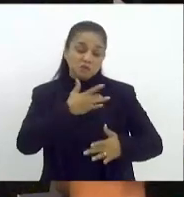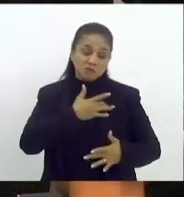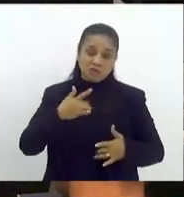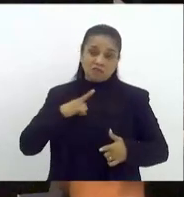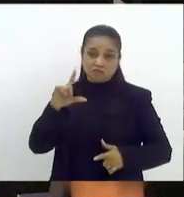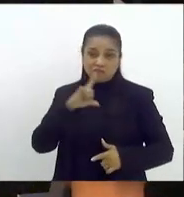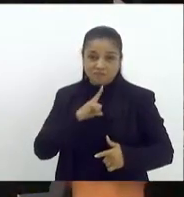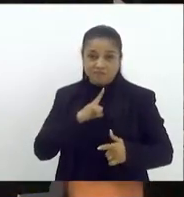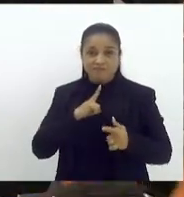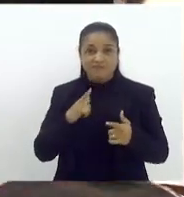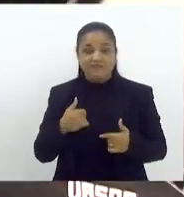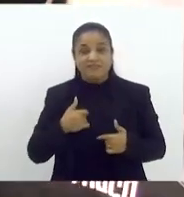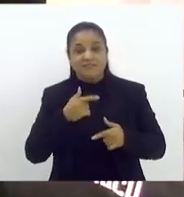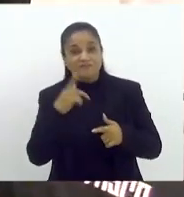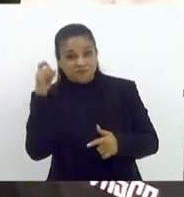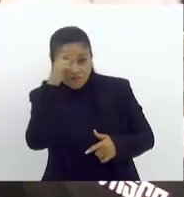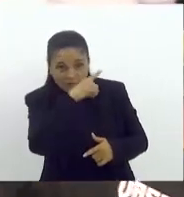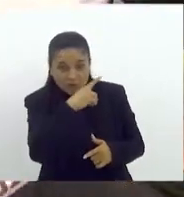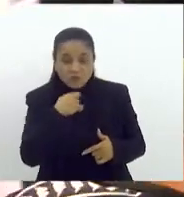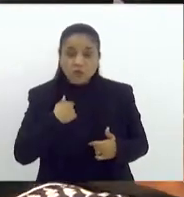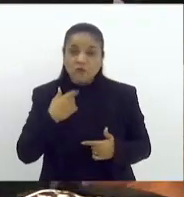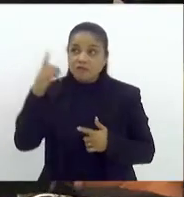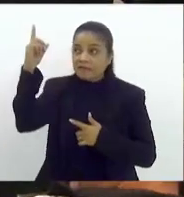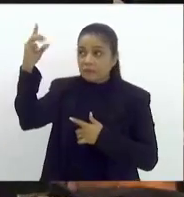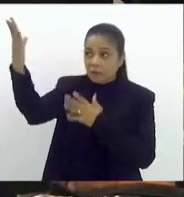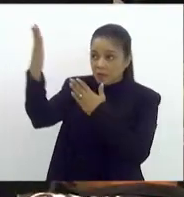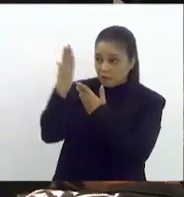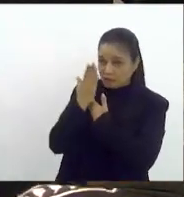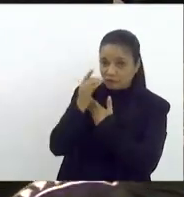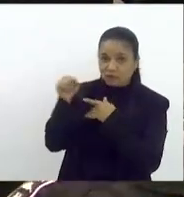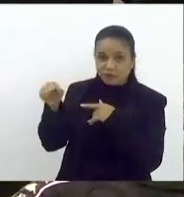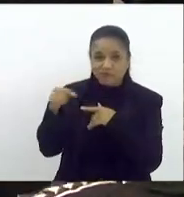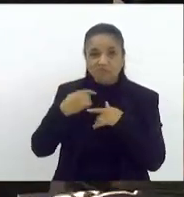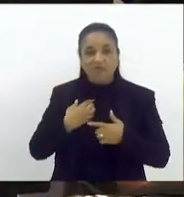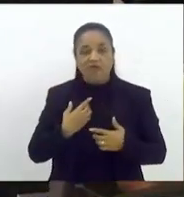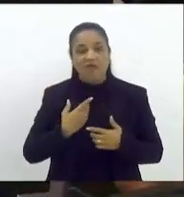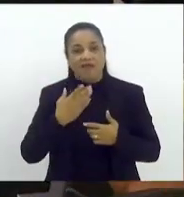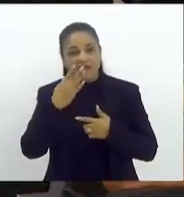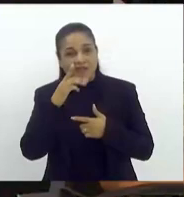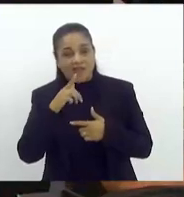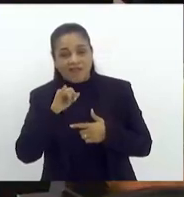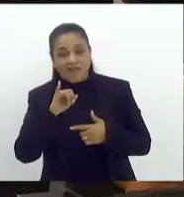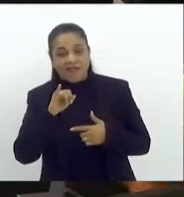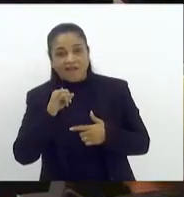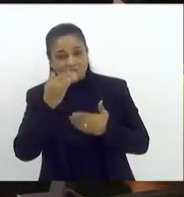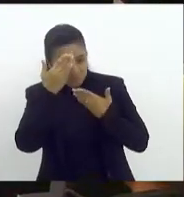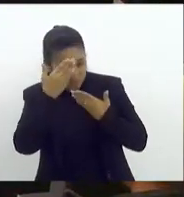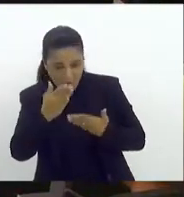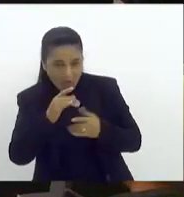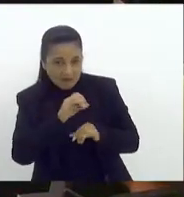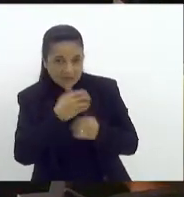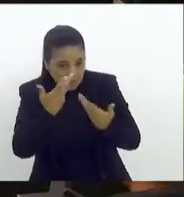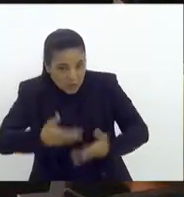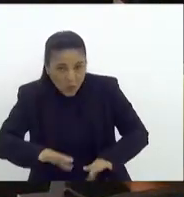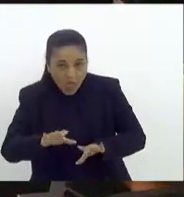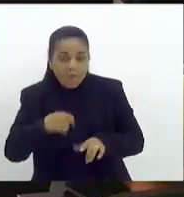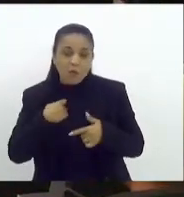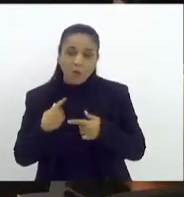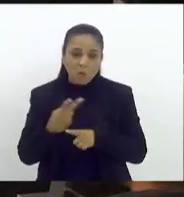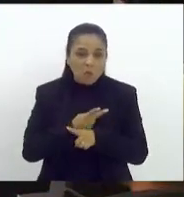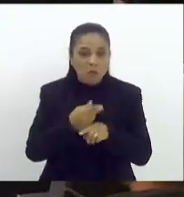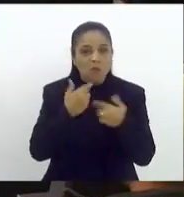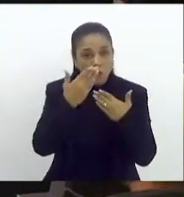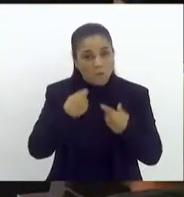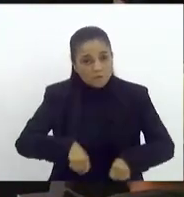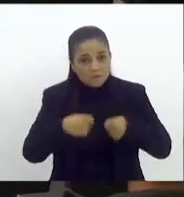e casou apertar de ficar difícil eu peço para que Deus me ajude você quer ingratidão só procurar quando eu preciso mas é certeza de ter algo